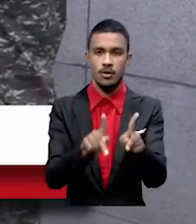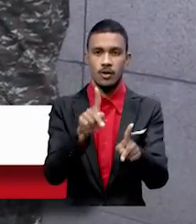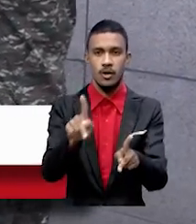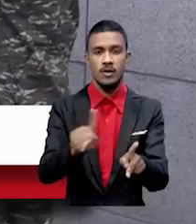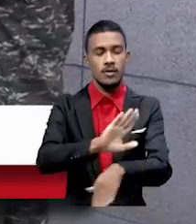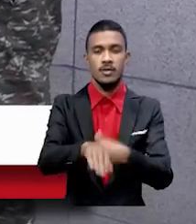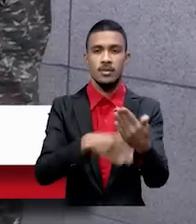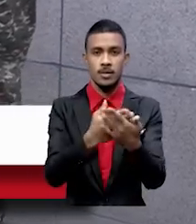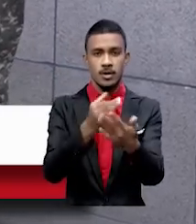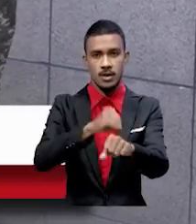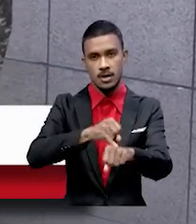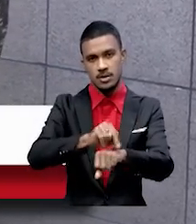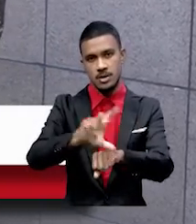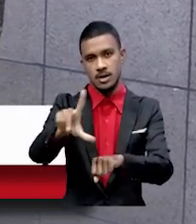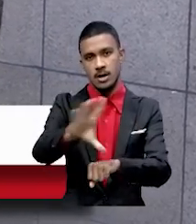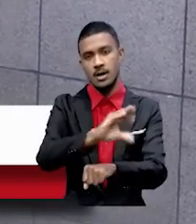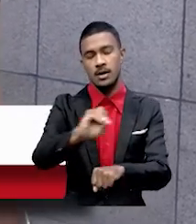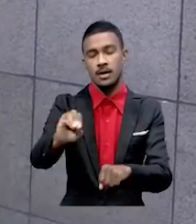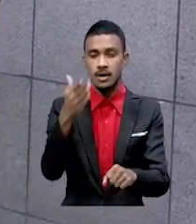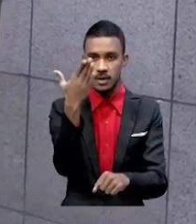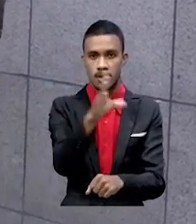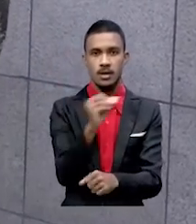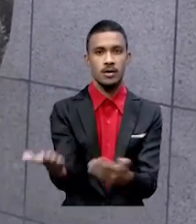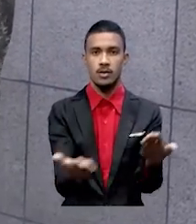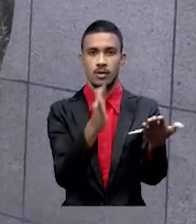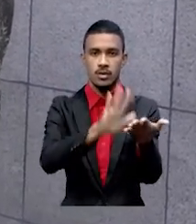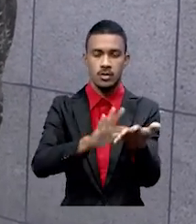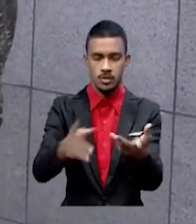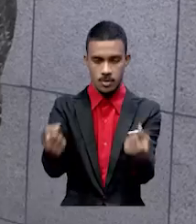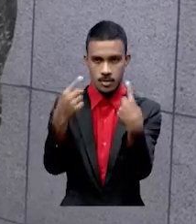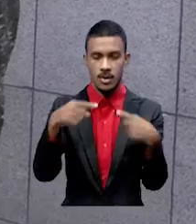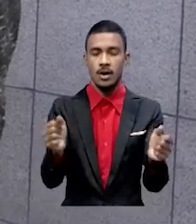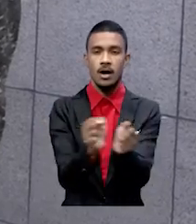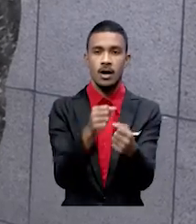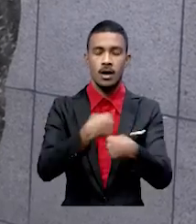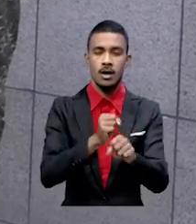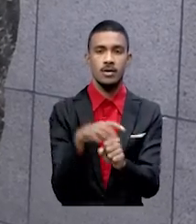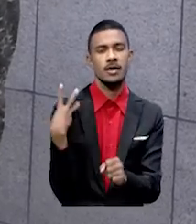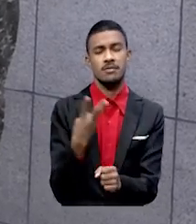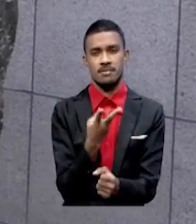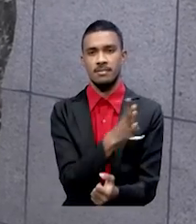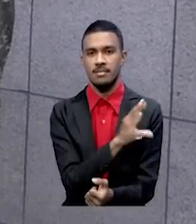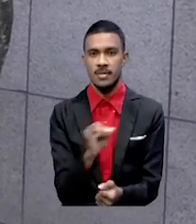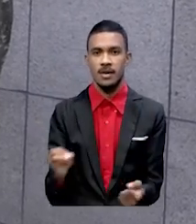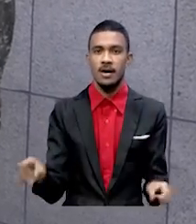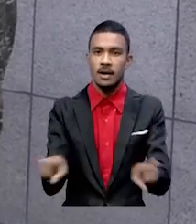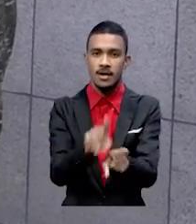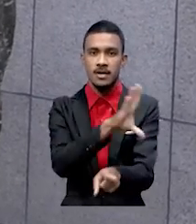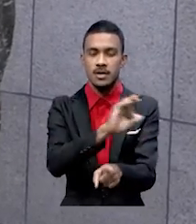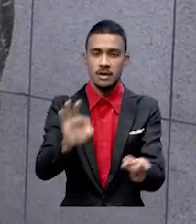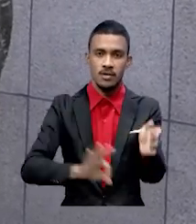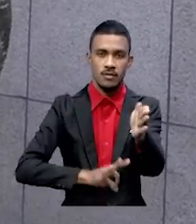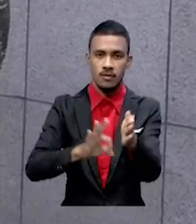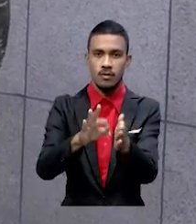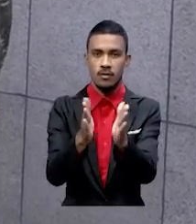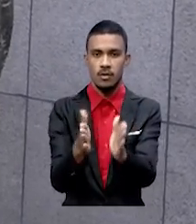soldado internacional. Nene nia nia lori fali espírito ida mai be haluaita saida. E de qualquer das formas